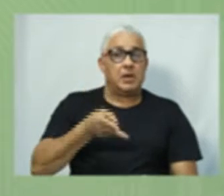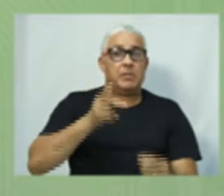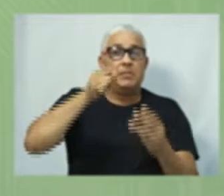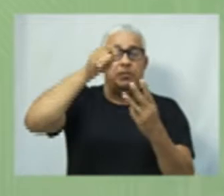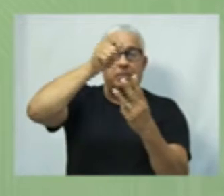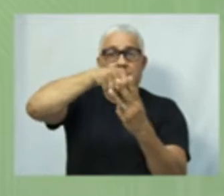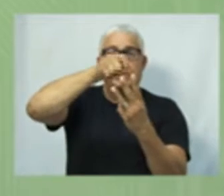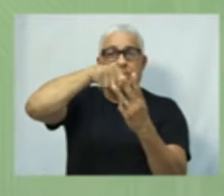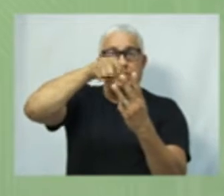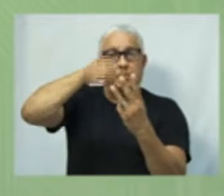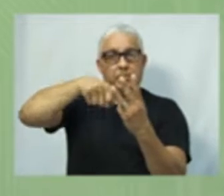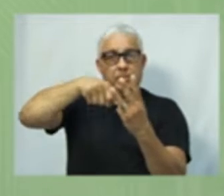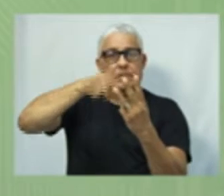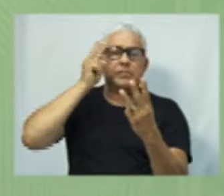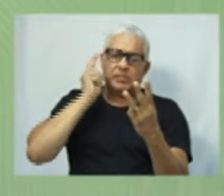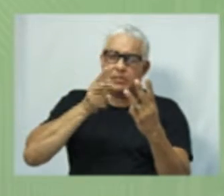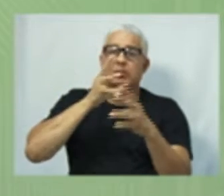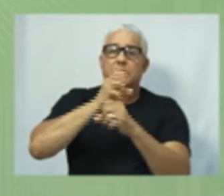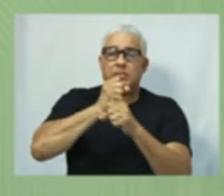trimestral.